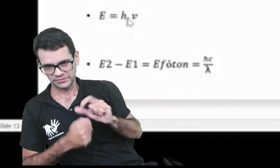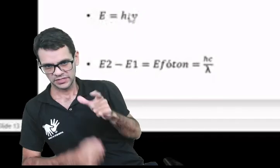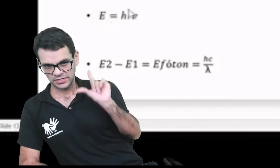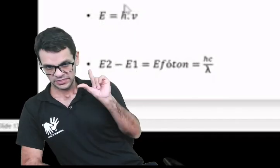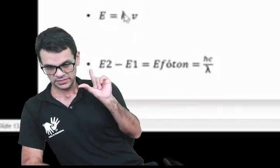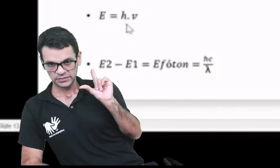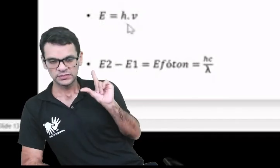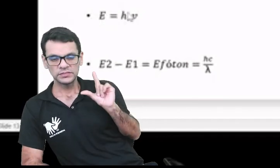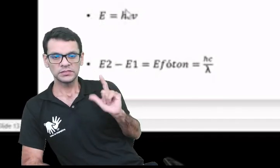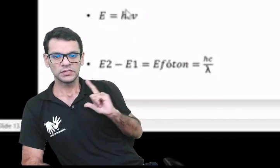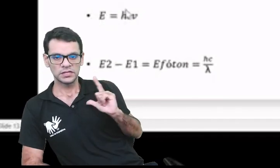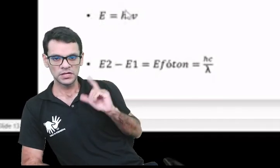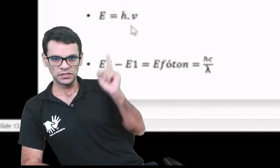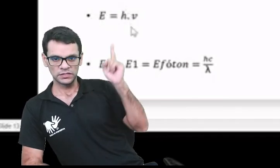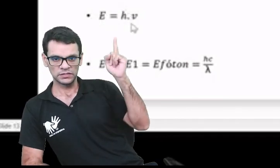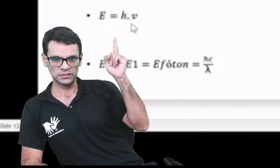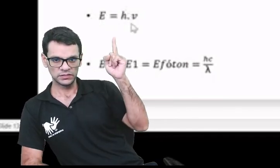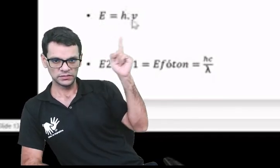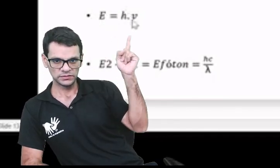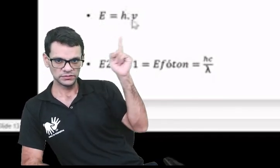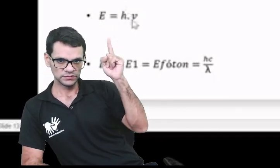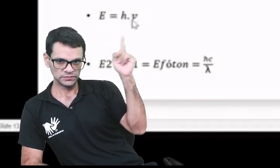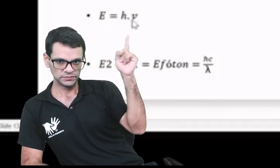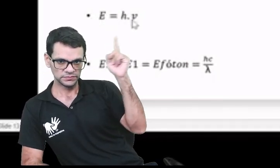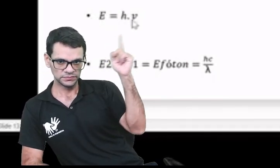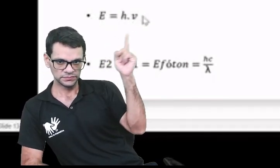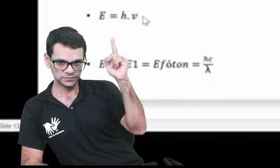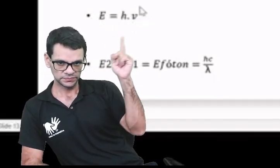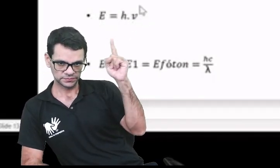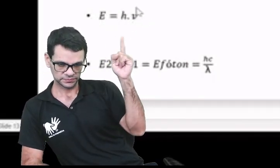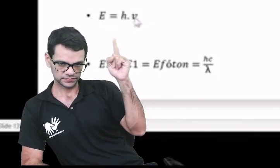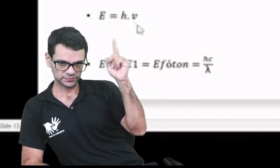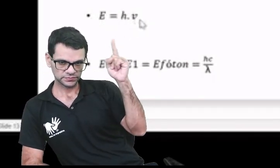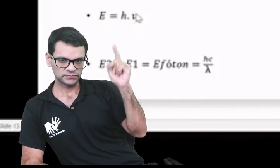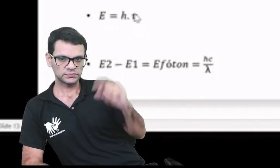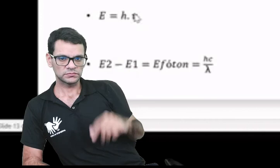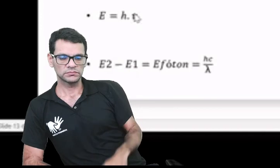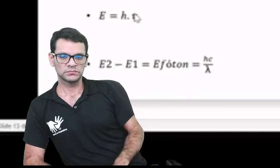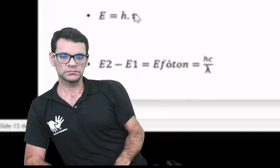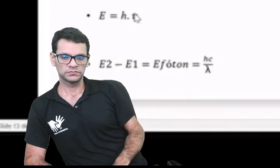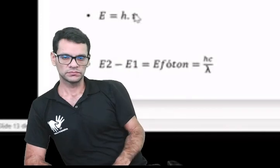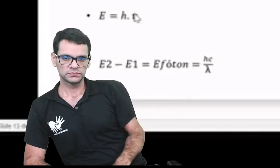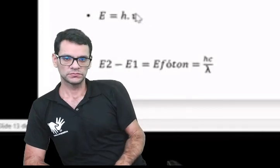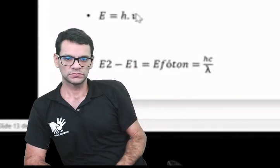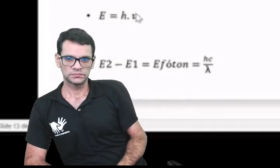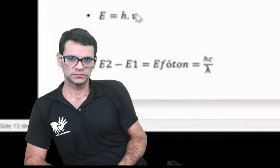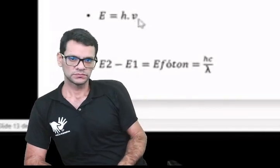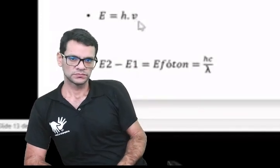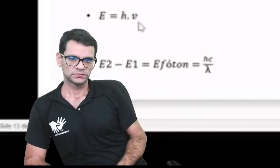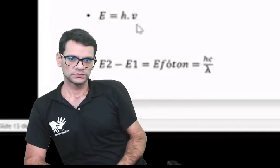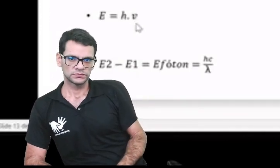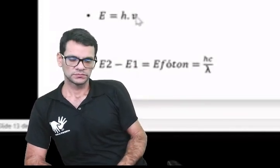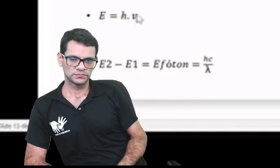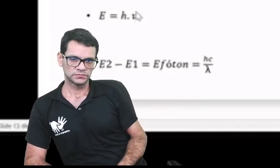vai ser a constante de Planck vezes a frequência. A frequência é o comprimento,